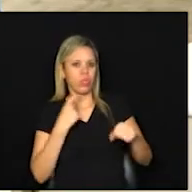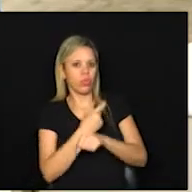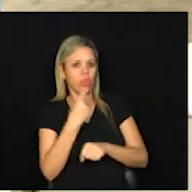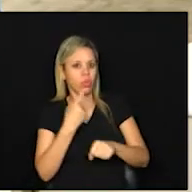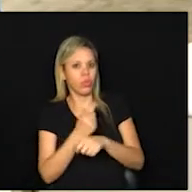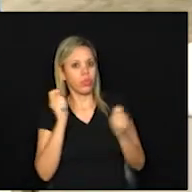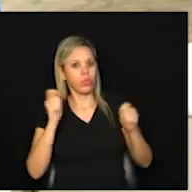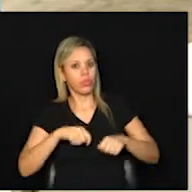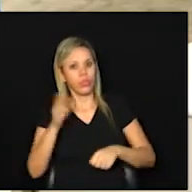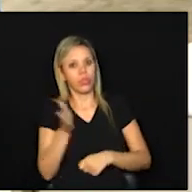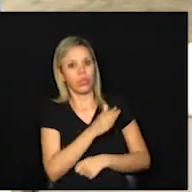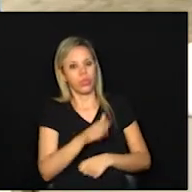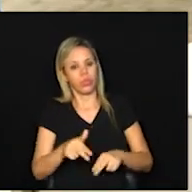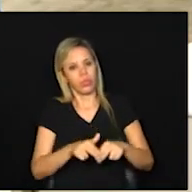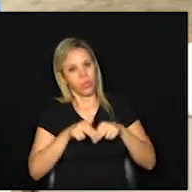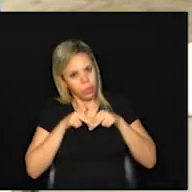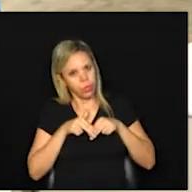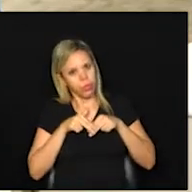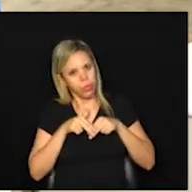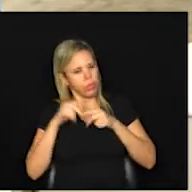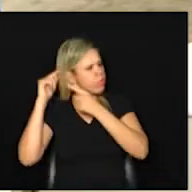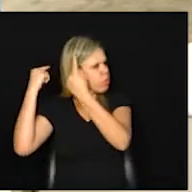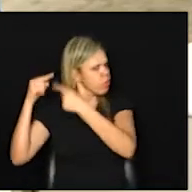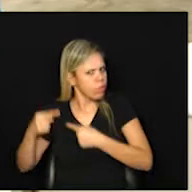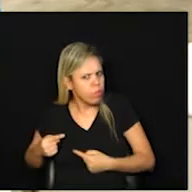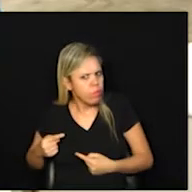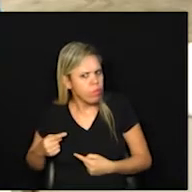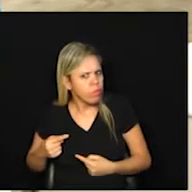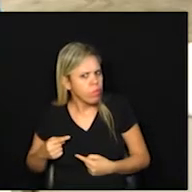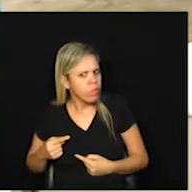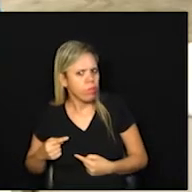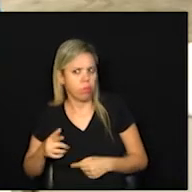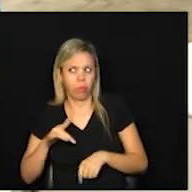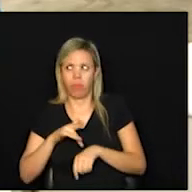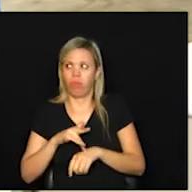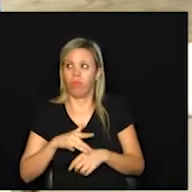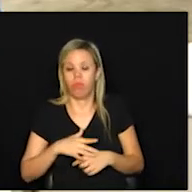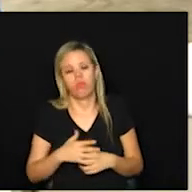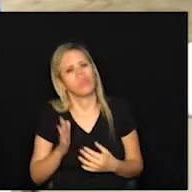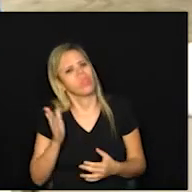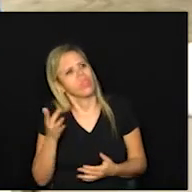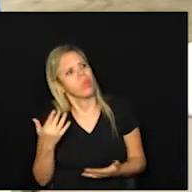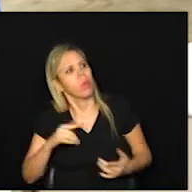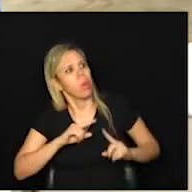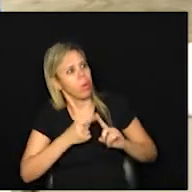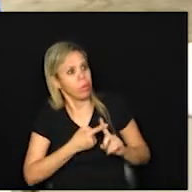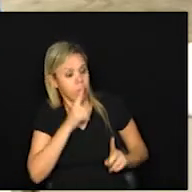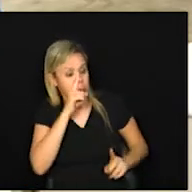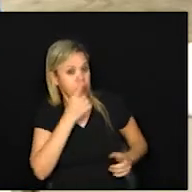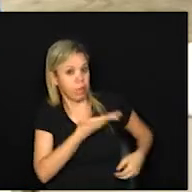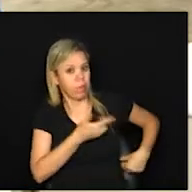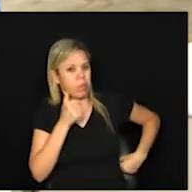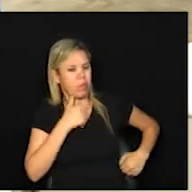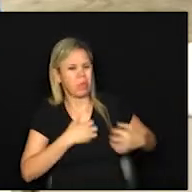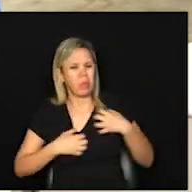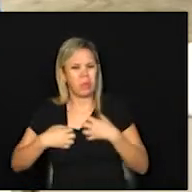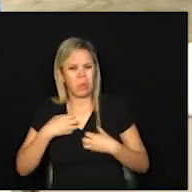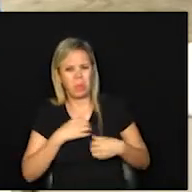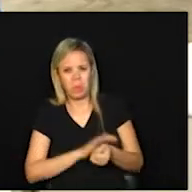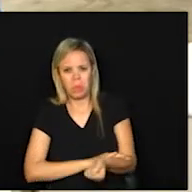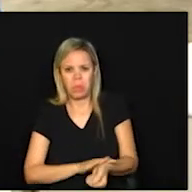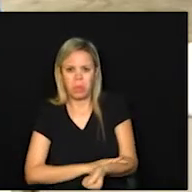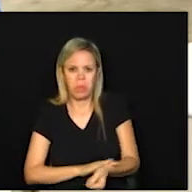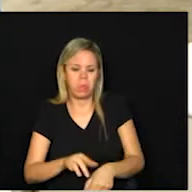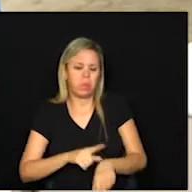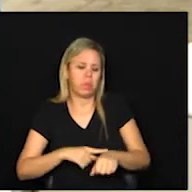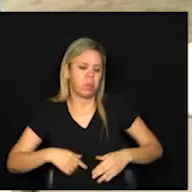poderia ser adiado por conta das tranças do cabelo. Então, já era uma gravidez de risco, ela ficou muito nervosa na hora